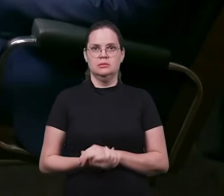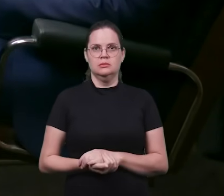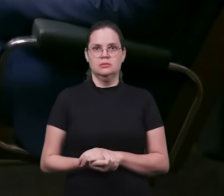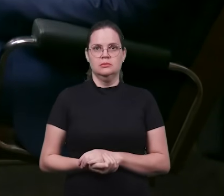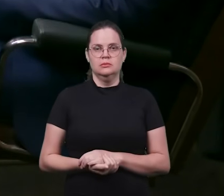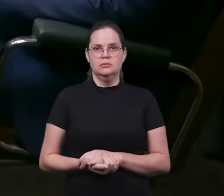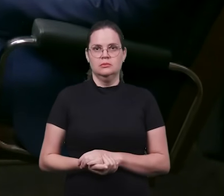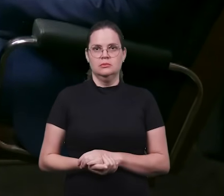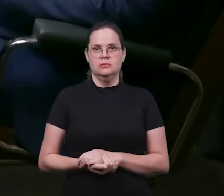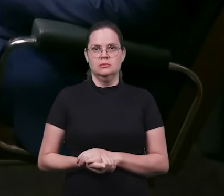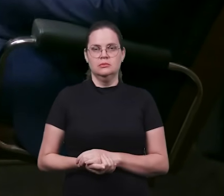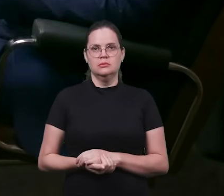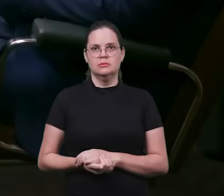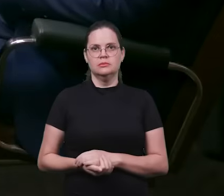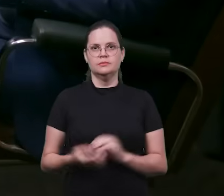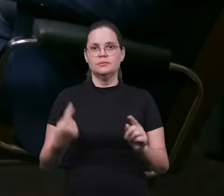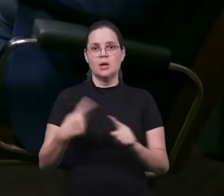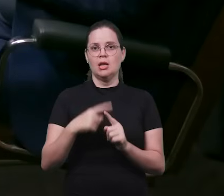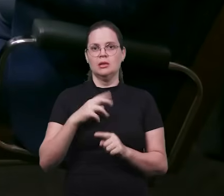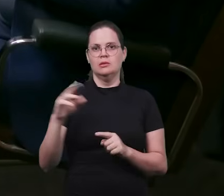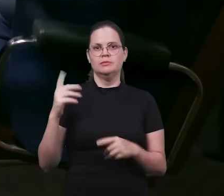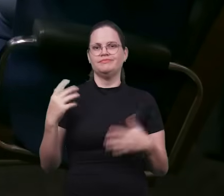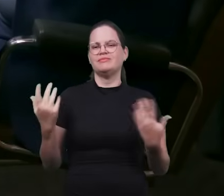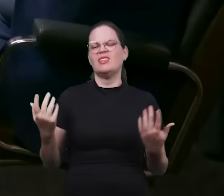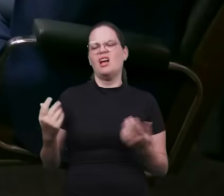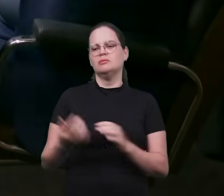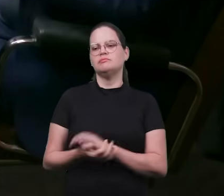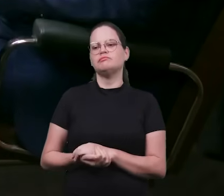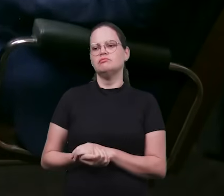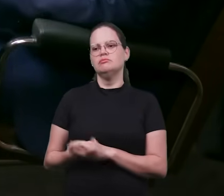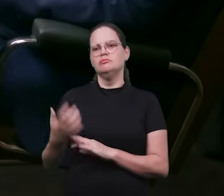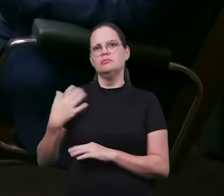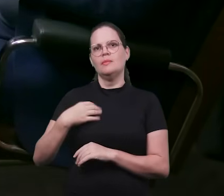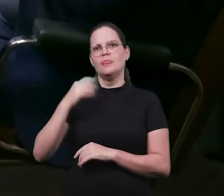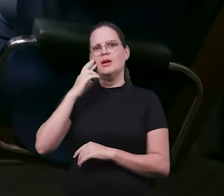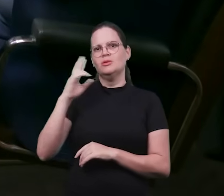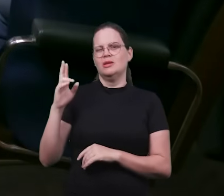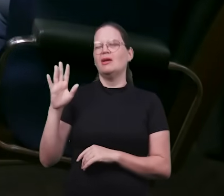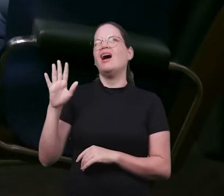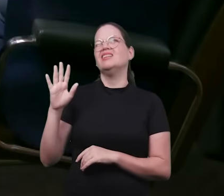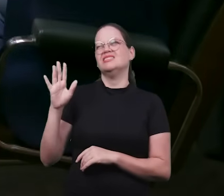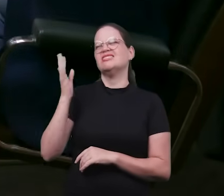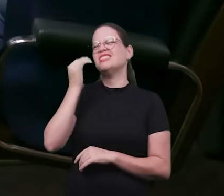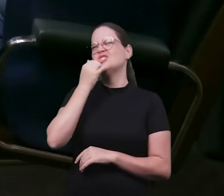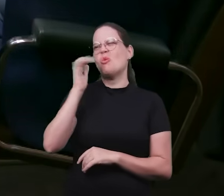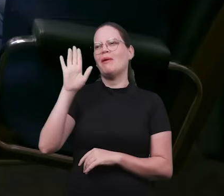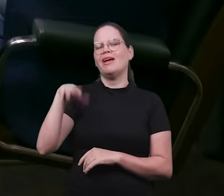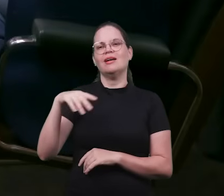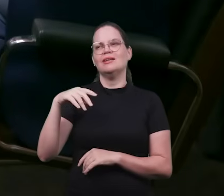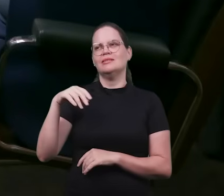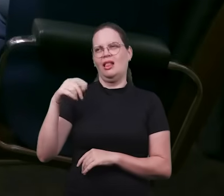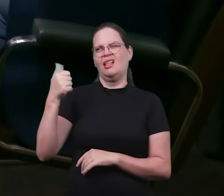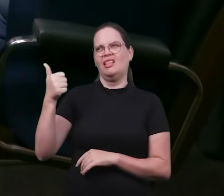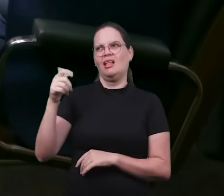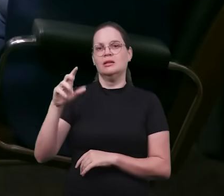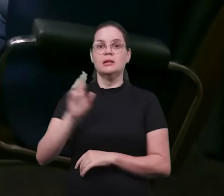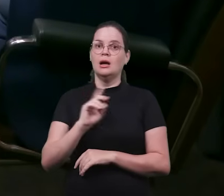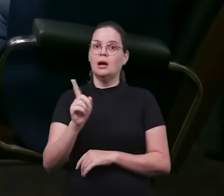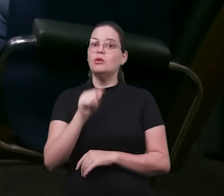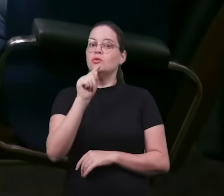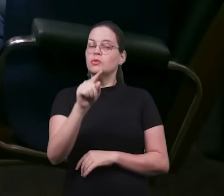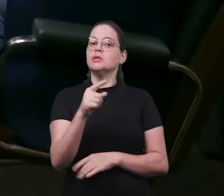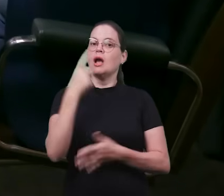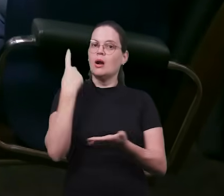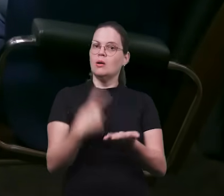Senhor não vai, vamos dizer assim, relevar, né? Então, se você assumir um compromisso,